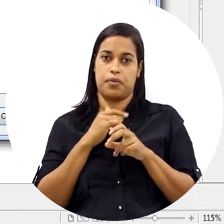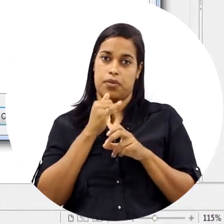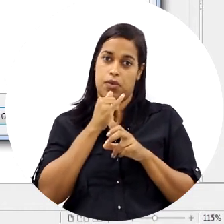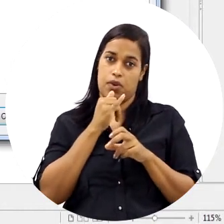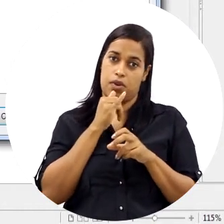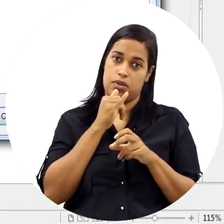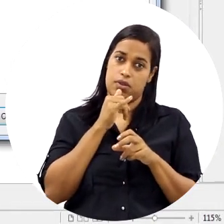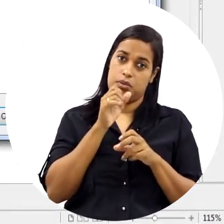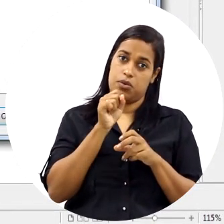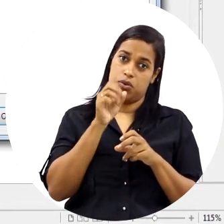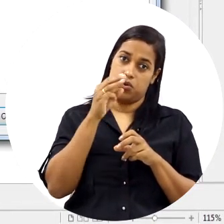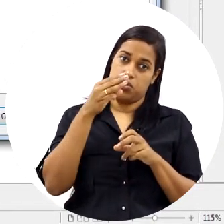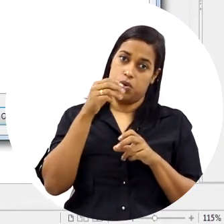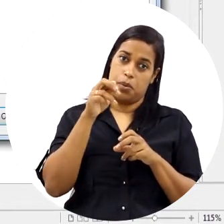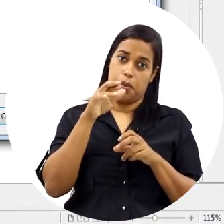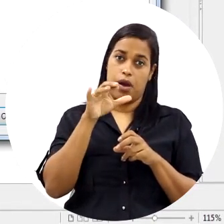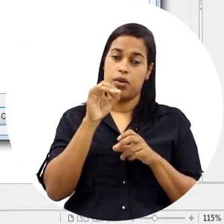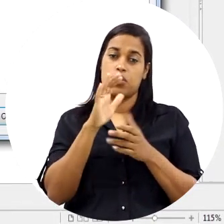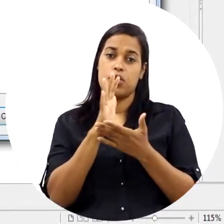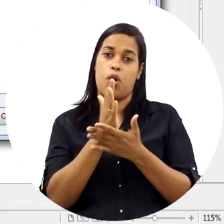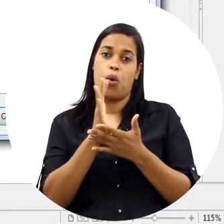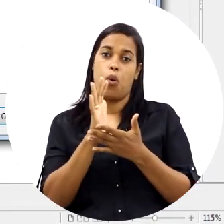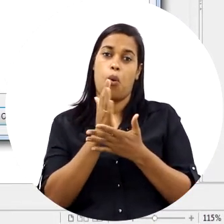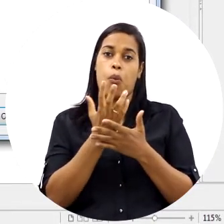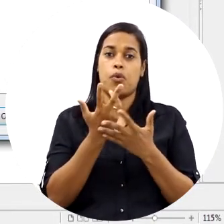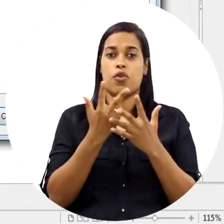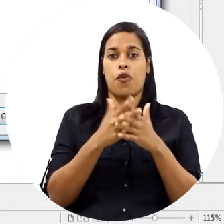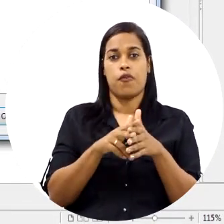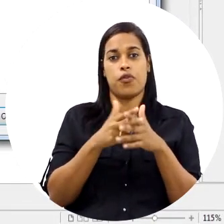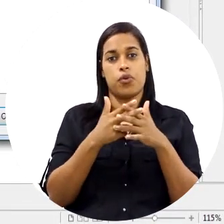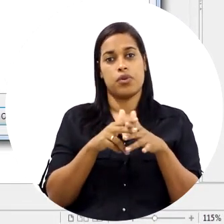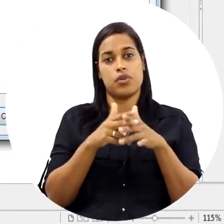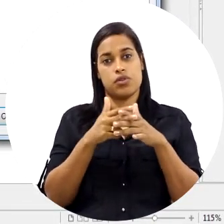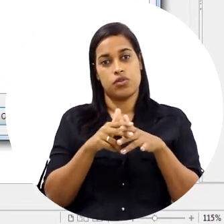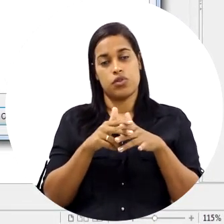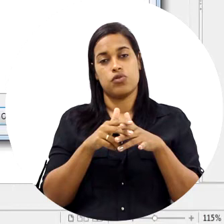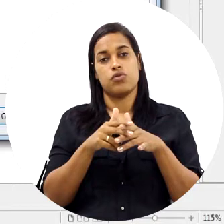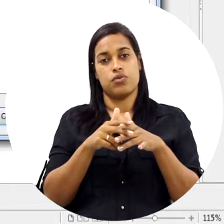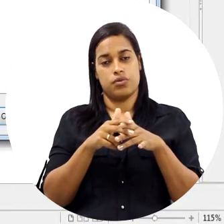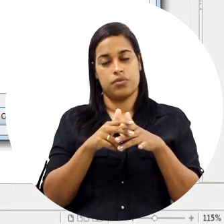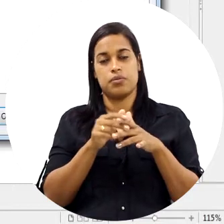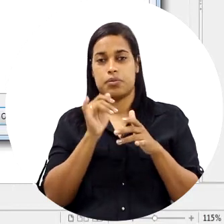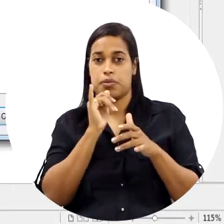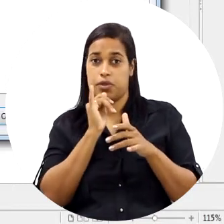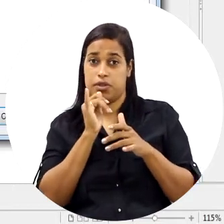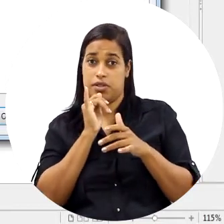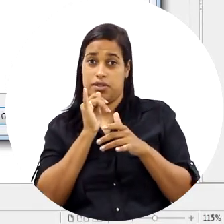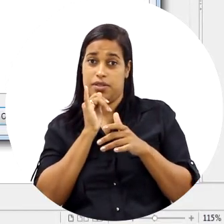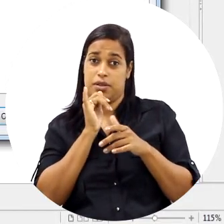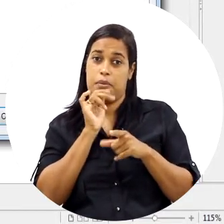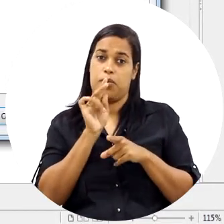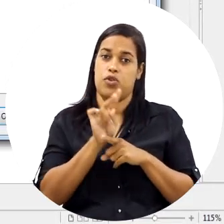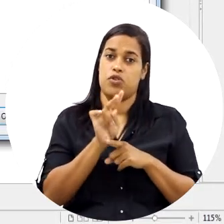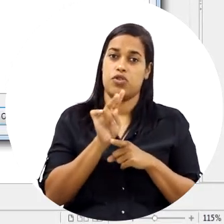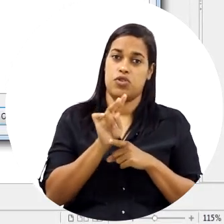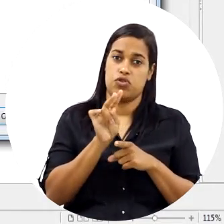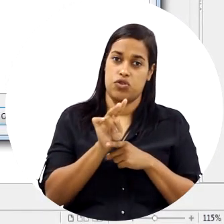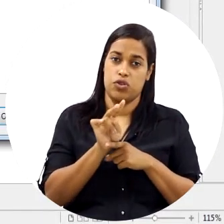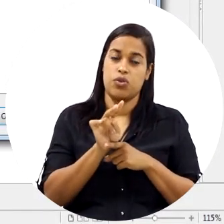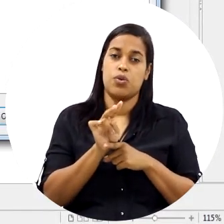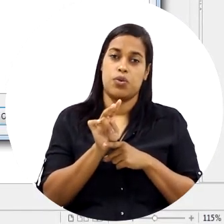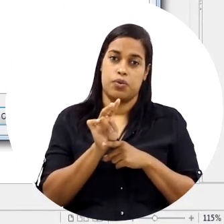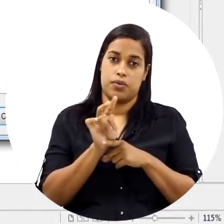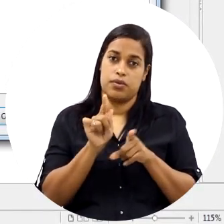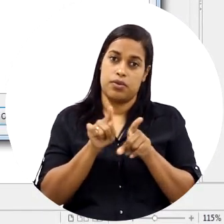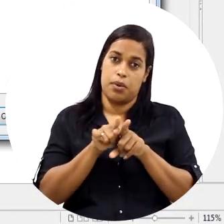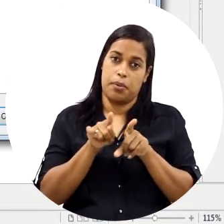exemplo sumário, e tem algumas configurações, por exemplo, essa parte de protegido contra alterações manuais, que é outra opção mais de segurança, né,